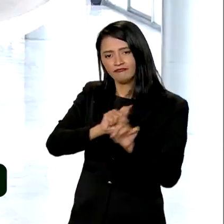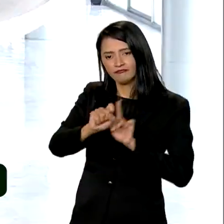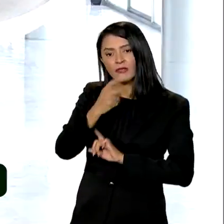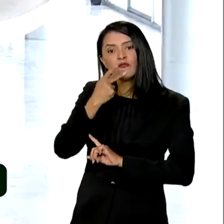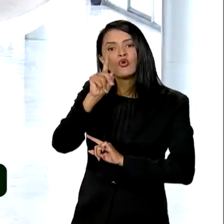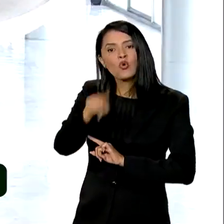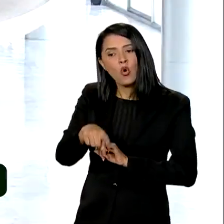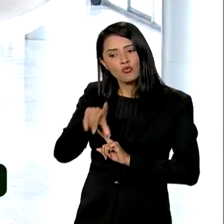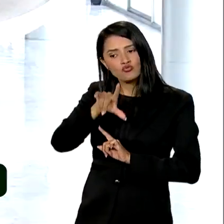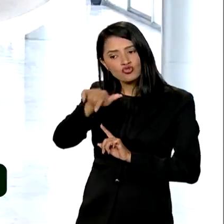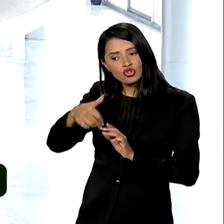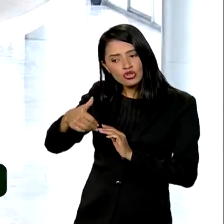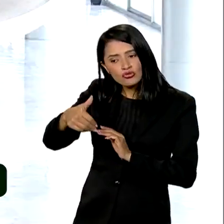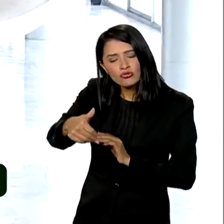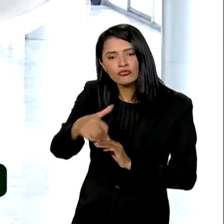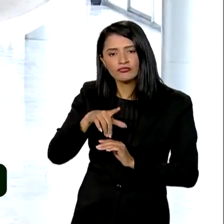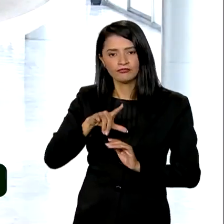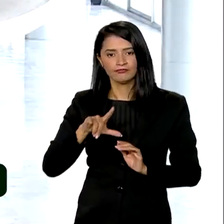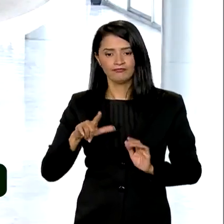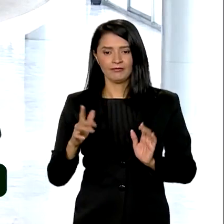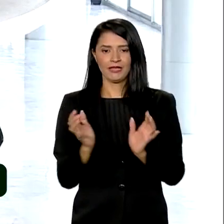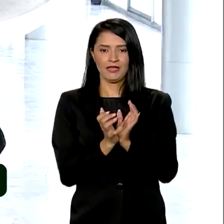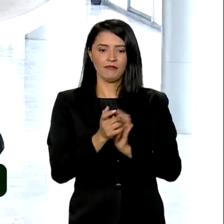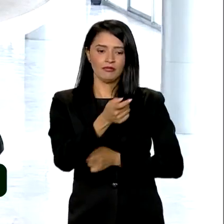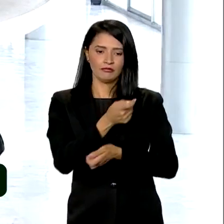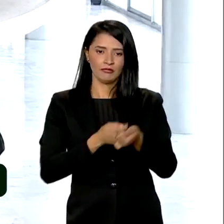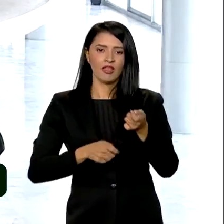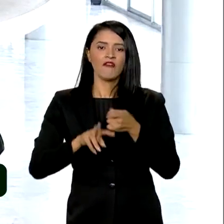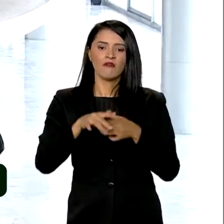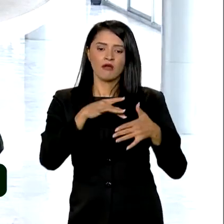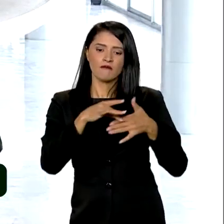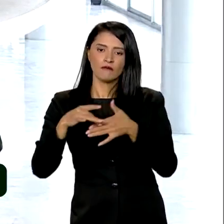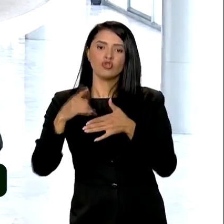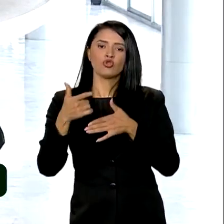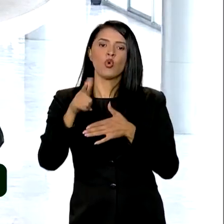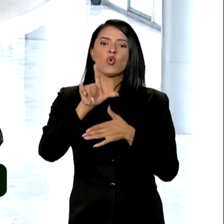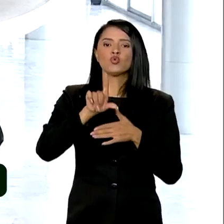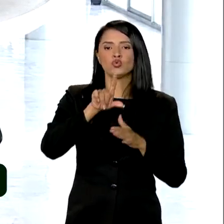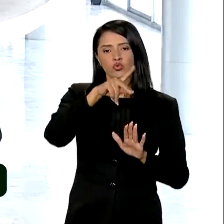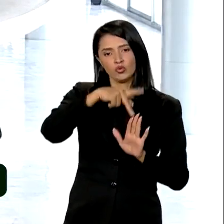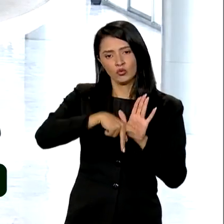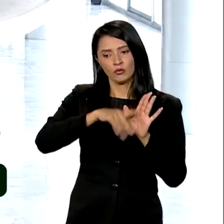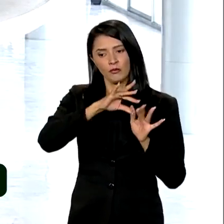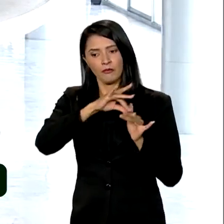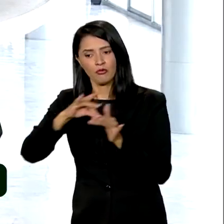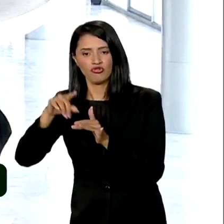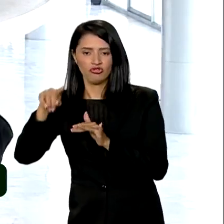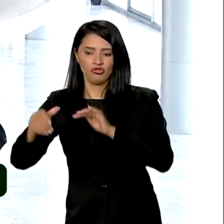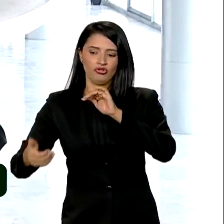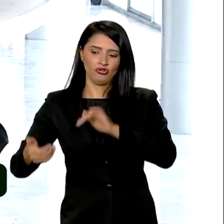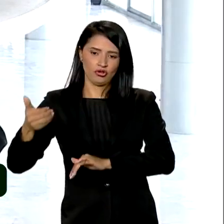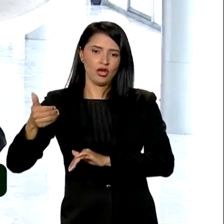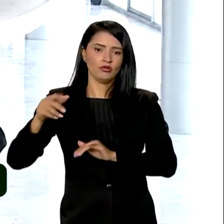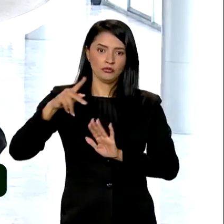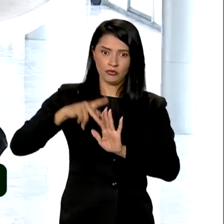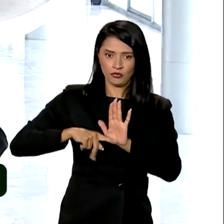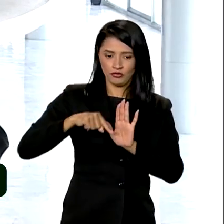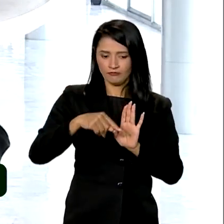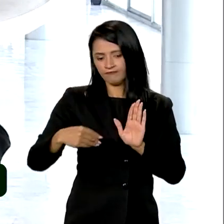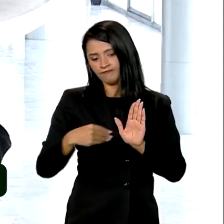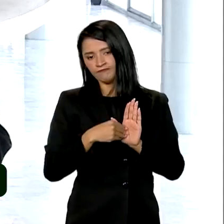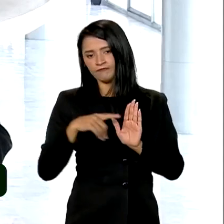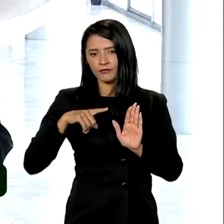também que nos próximos dias a equipe econômica deve enviar mais um projeto para o Congresso Nacional, mais um projeto que